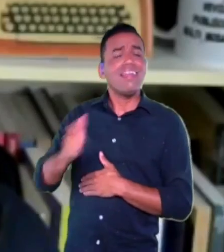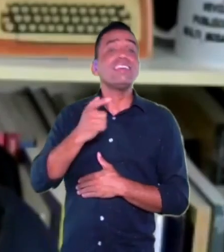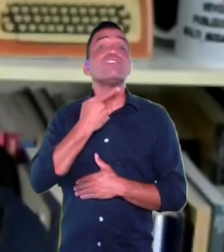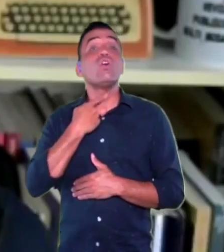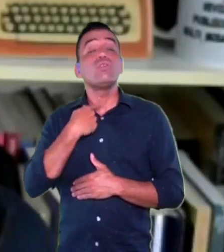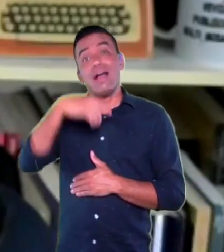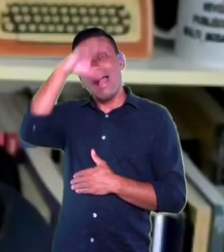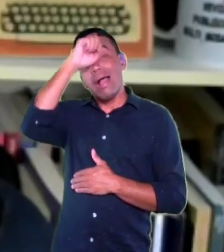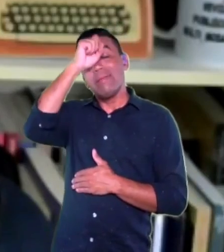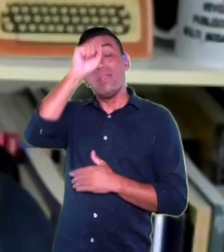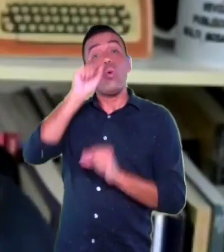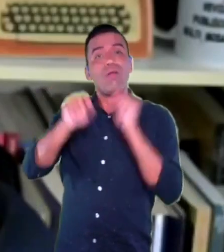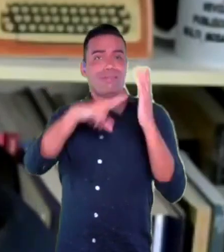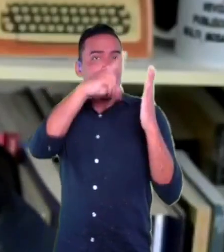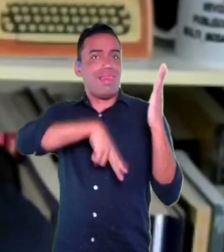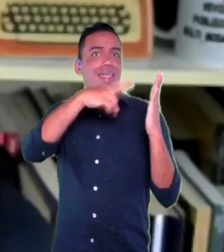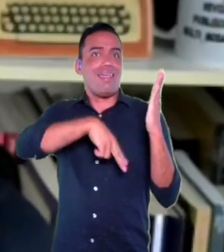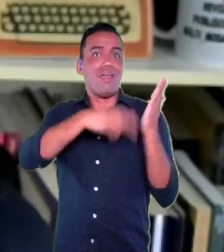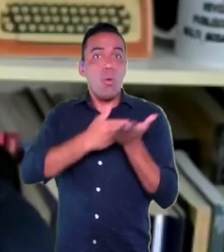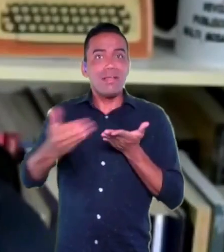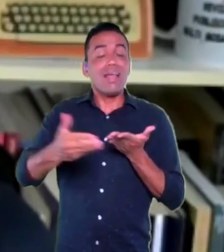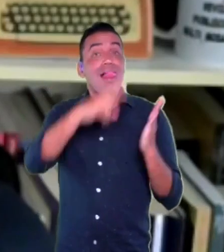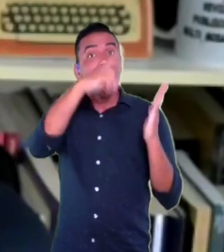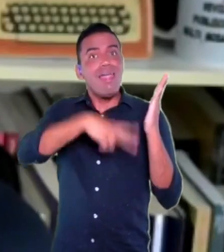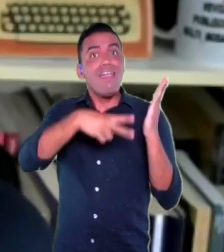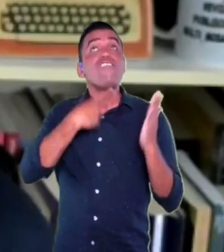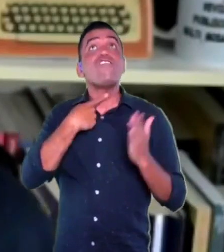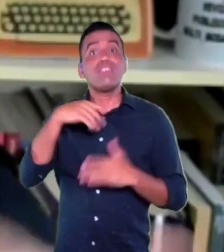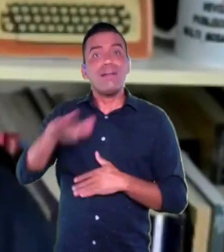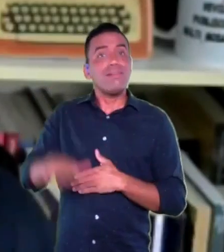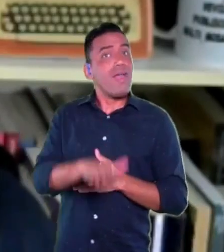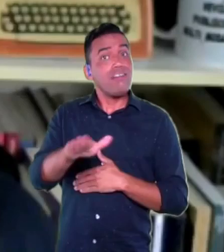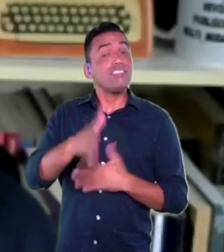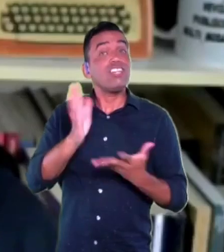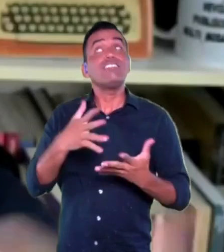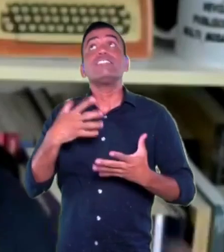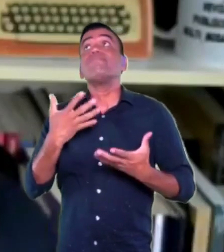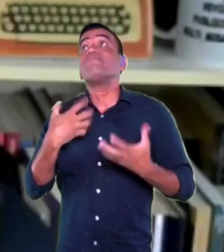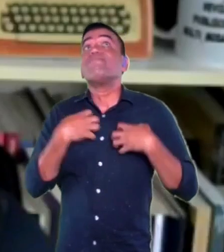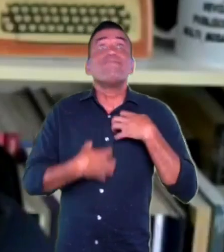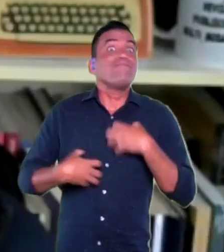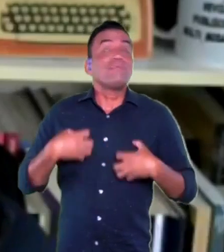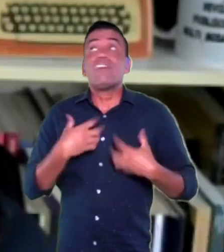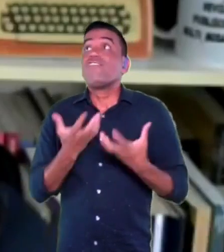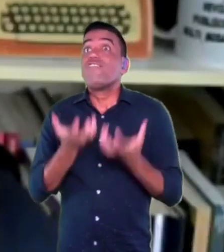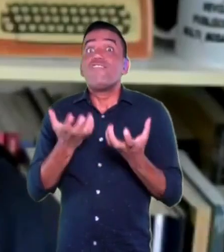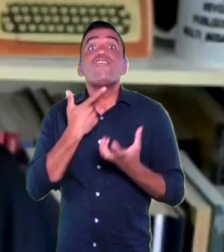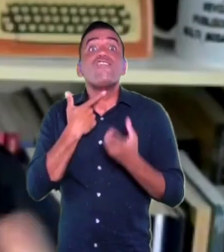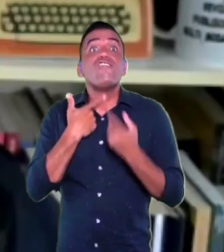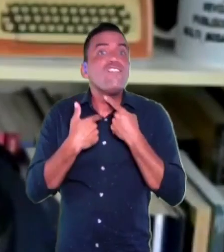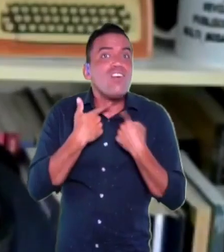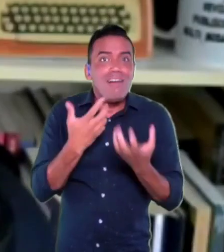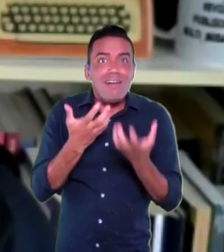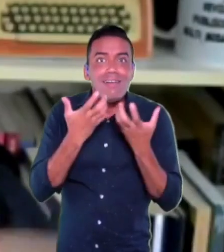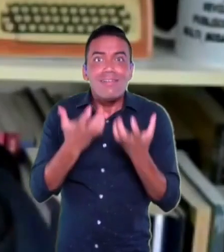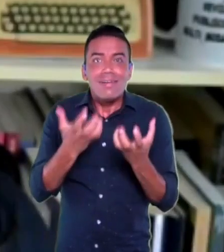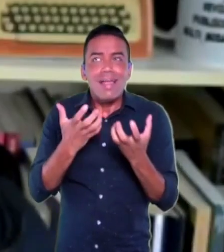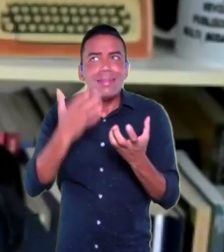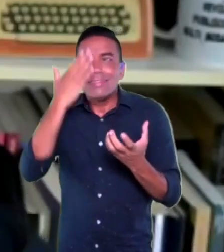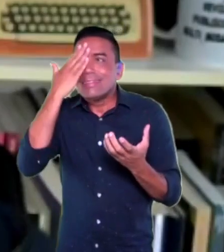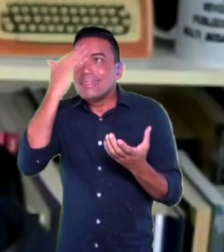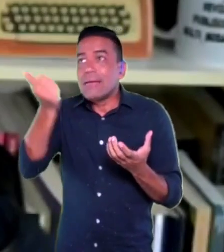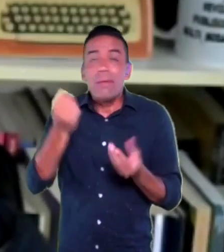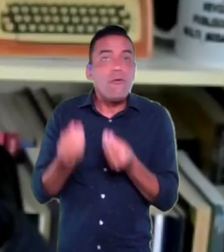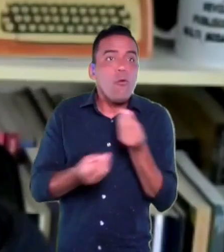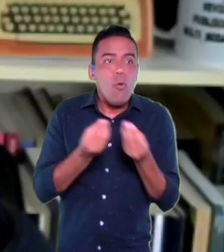ler. Né? Então, era uma coisa assim que eu ansiei por saber o que era aquilo, como